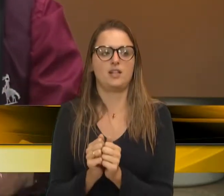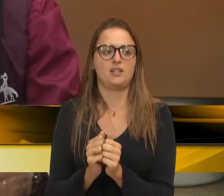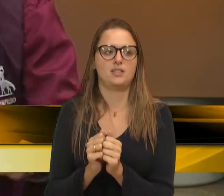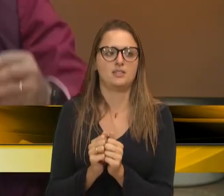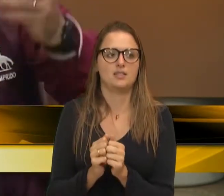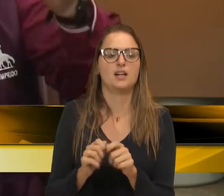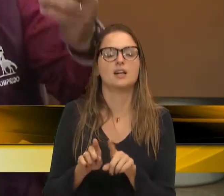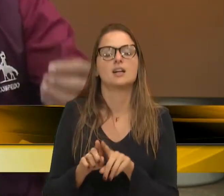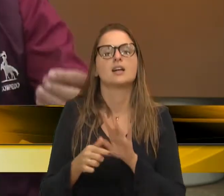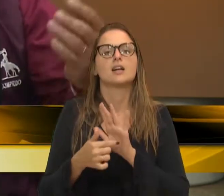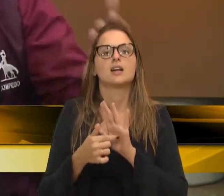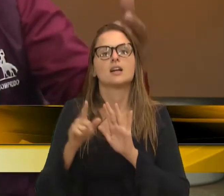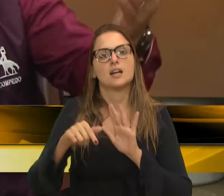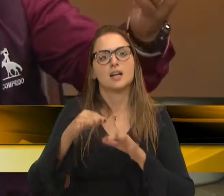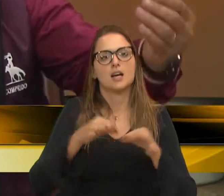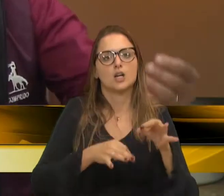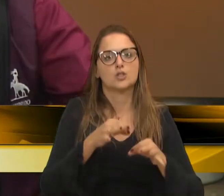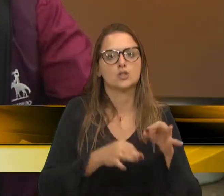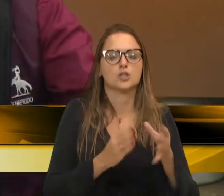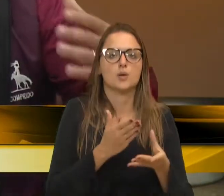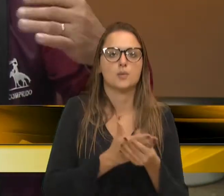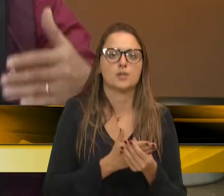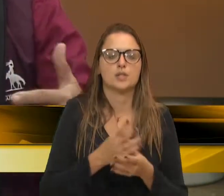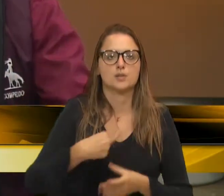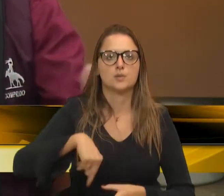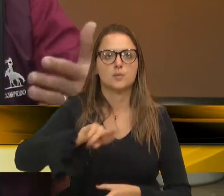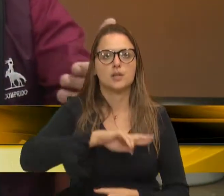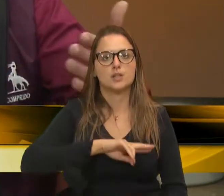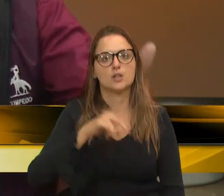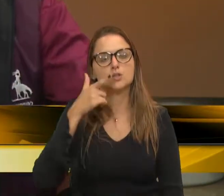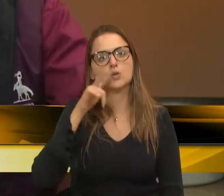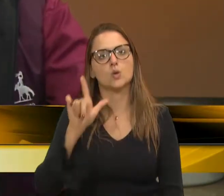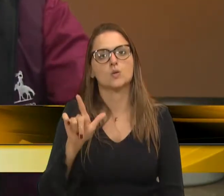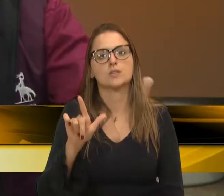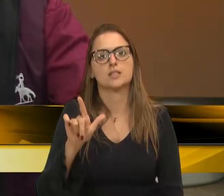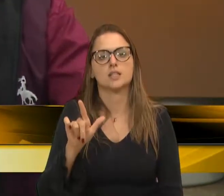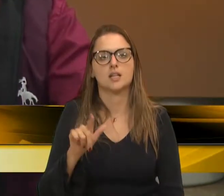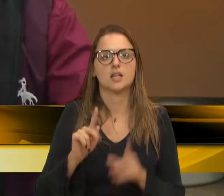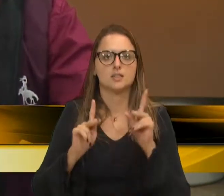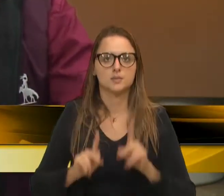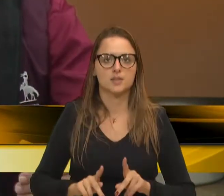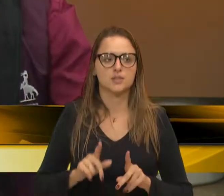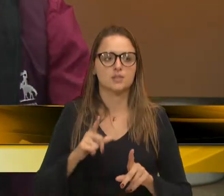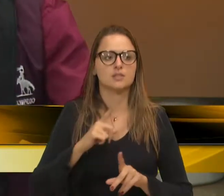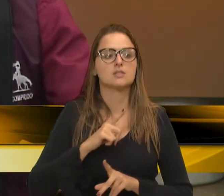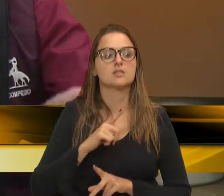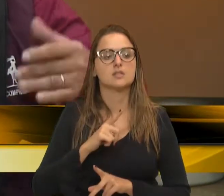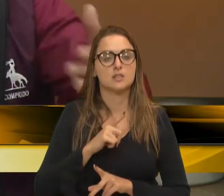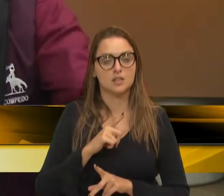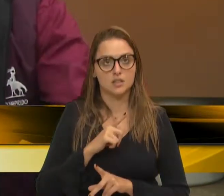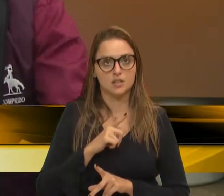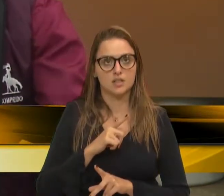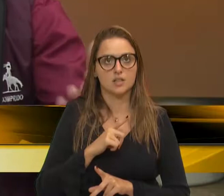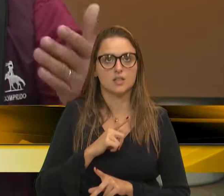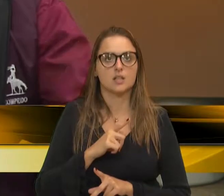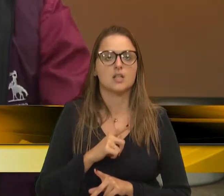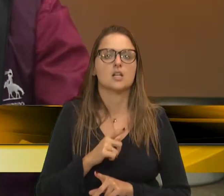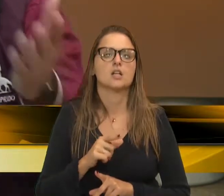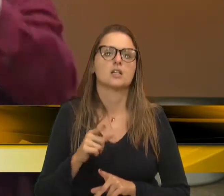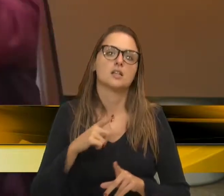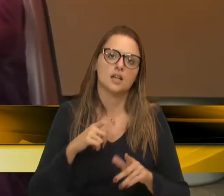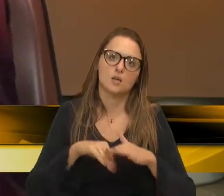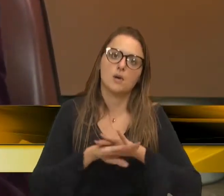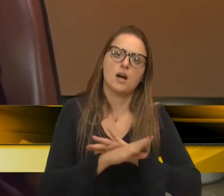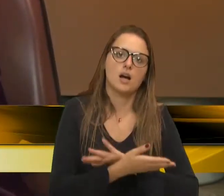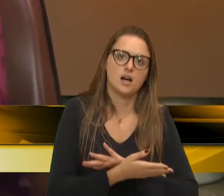o município juridicamente para que possa dar prazo para essas pessoas terem o seu comércio legal. Consequentemente, de